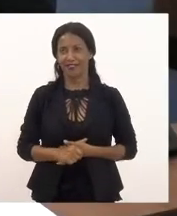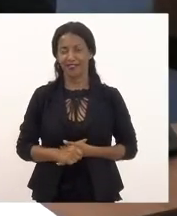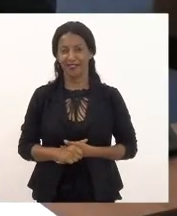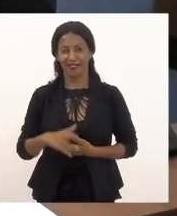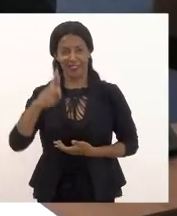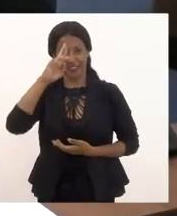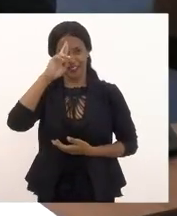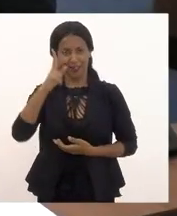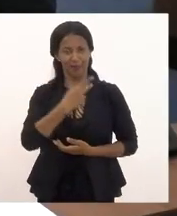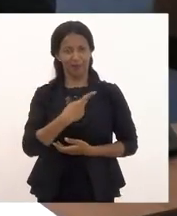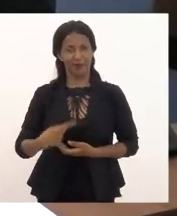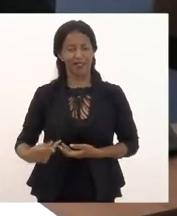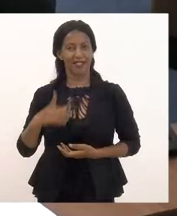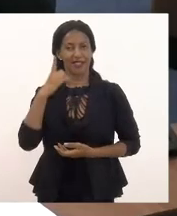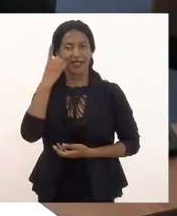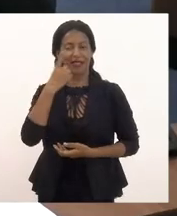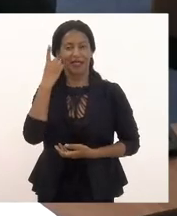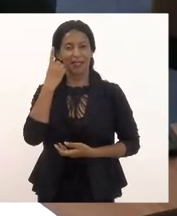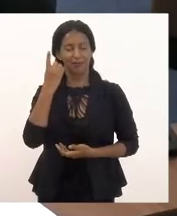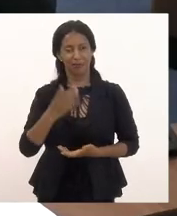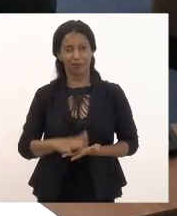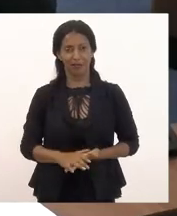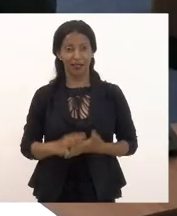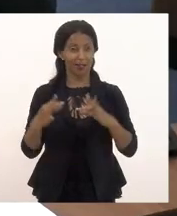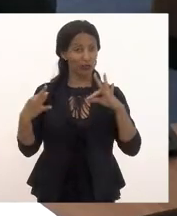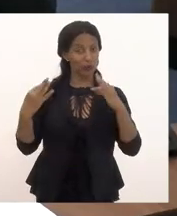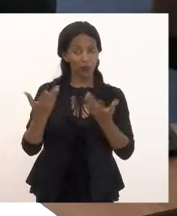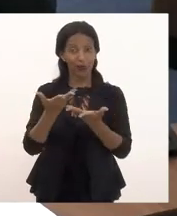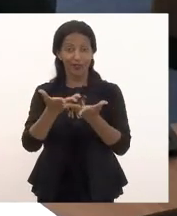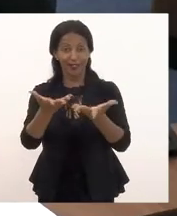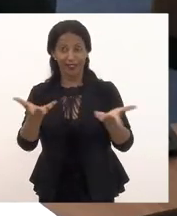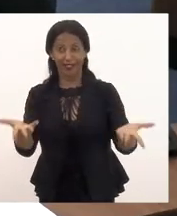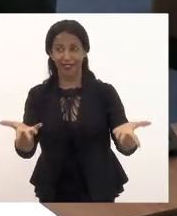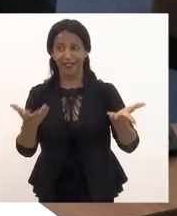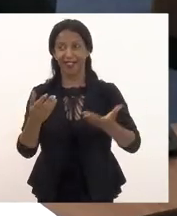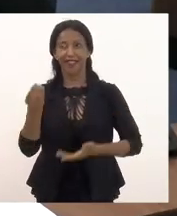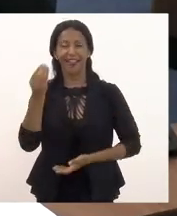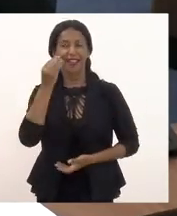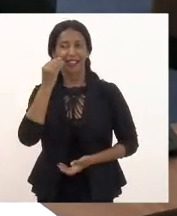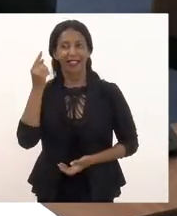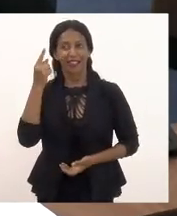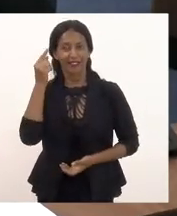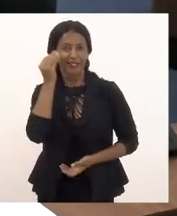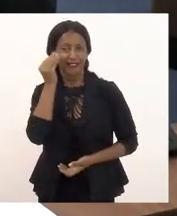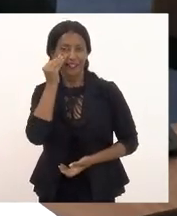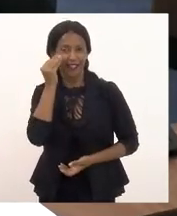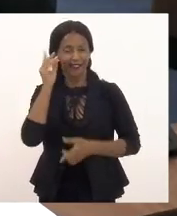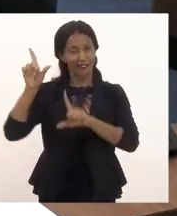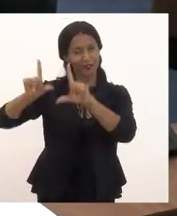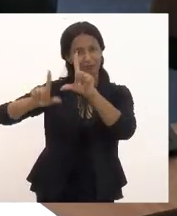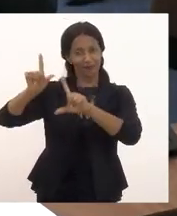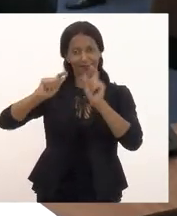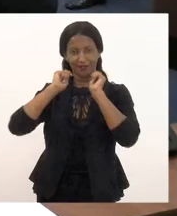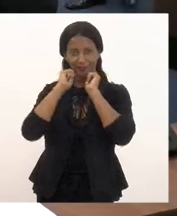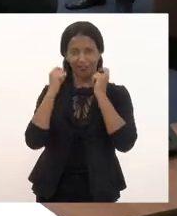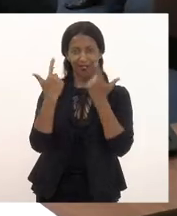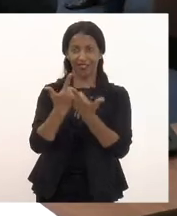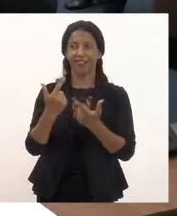Senhora presidente, senhores deputados, senhoras deputadas, a todos aqueles que nos ouvem, nos assistem pela TV